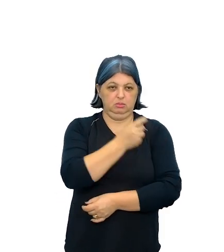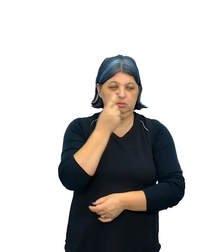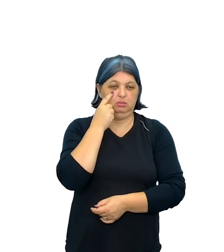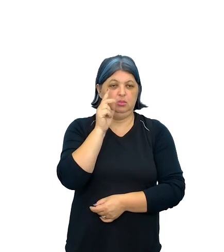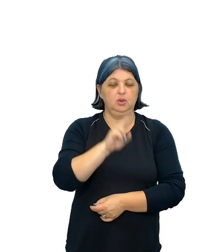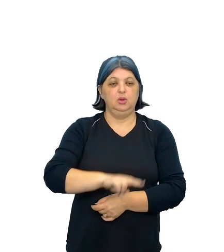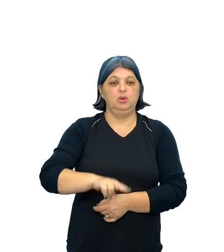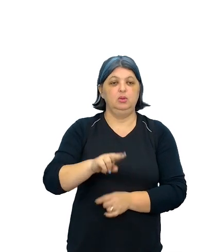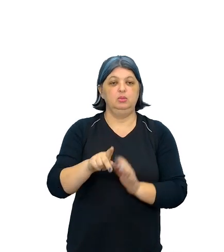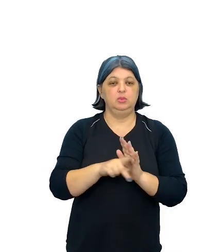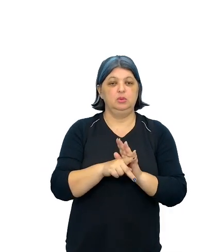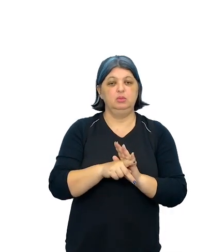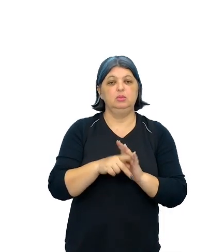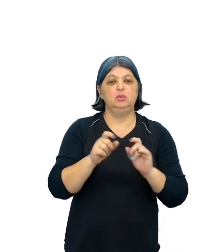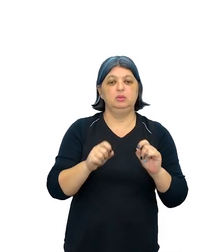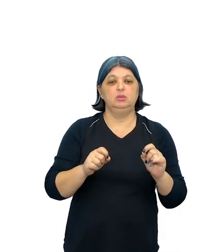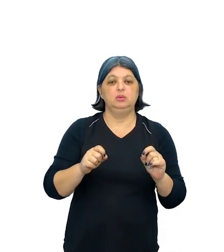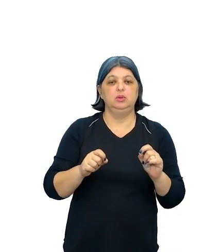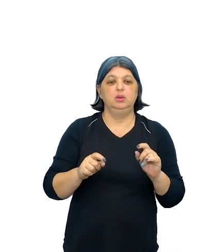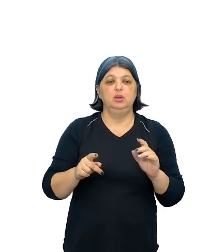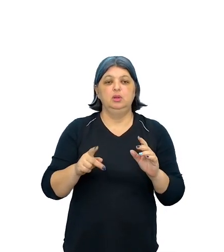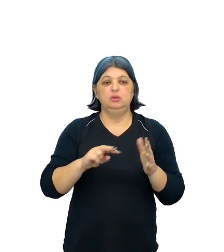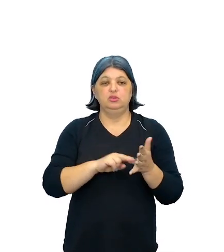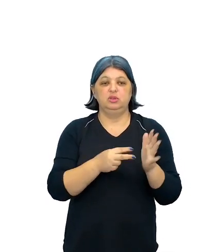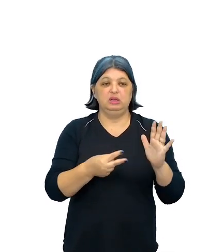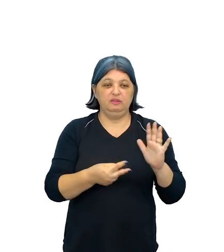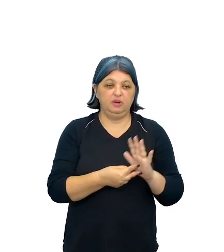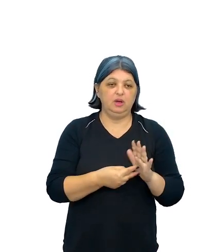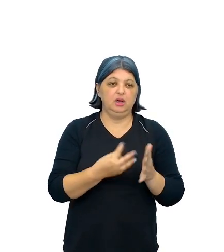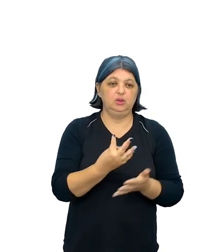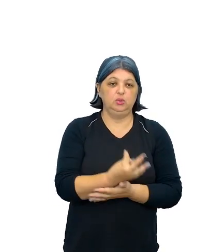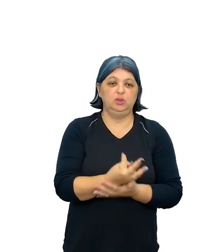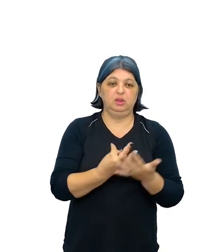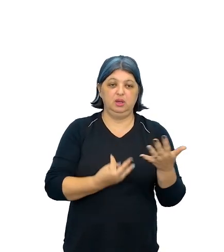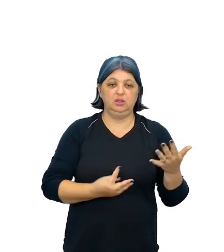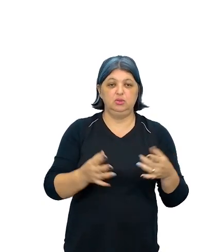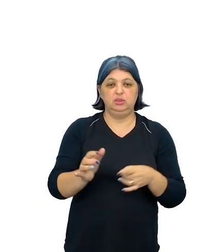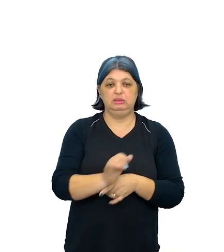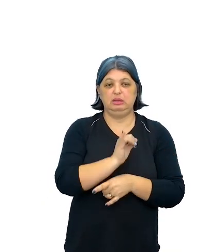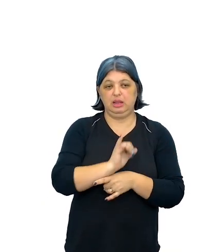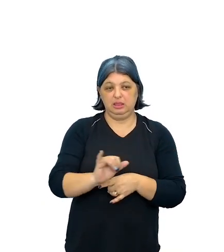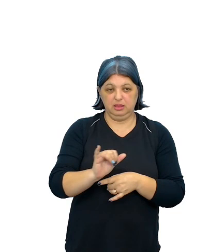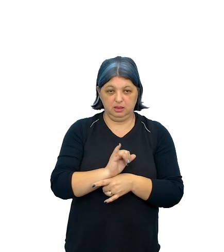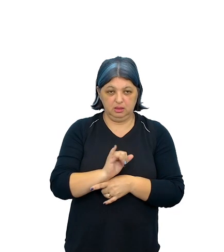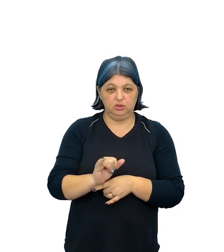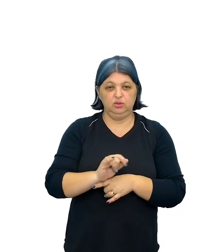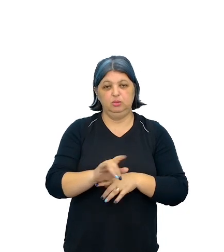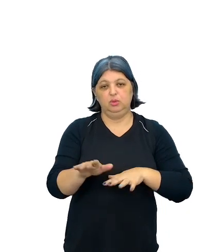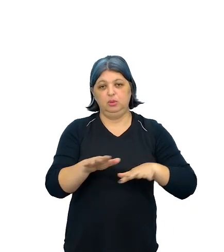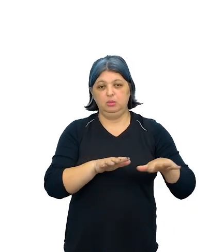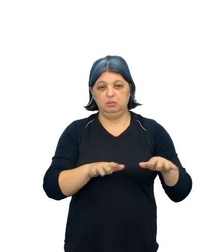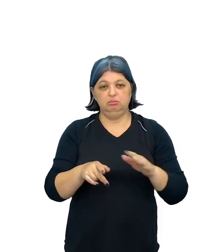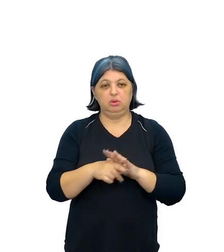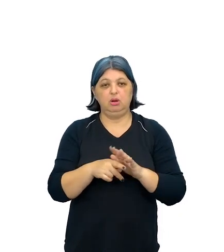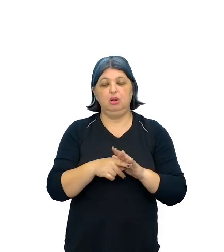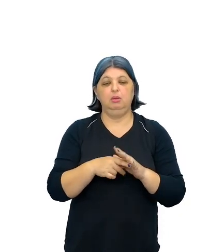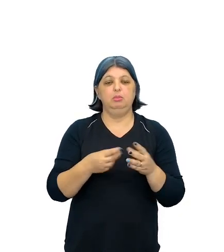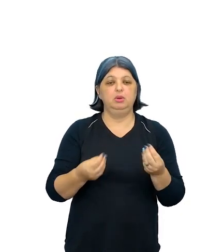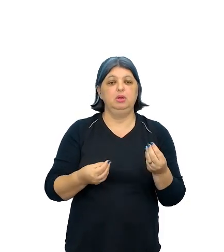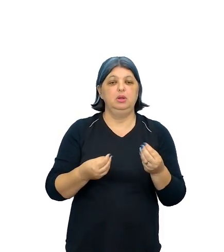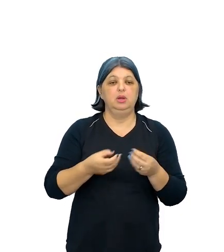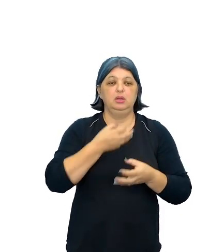é utilizar elementos que marquem os efeitos de sentido do uso de textos de estratégias de modalização